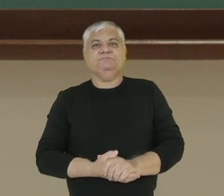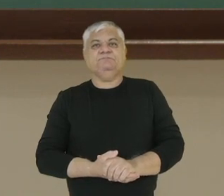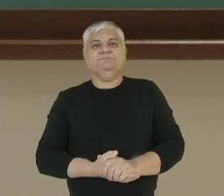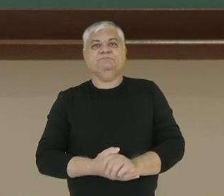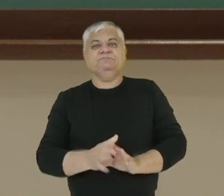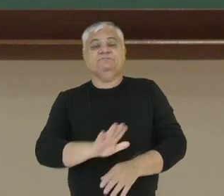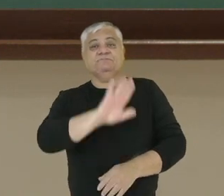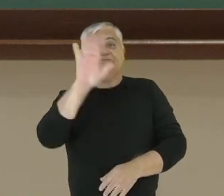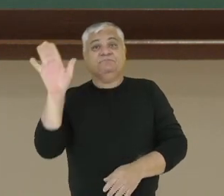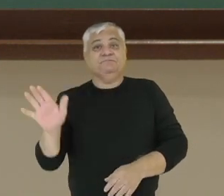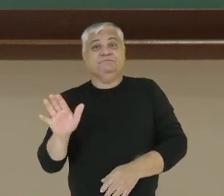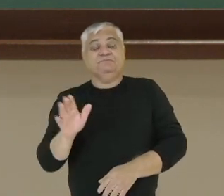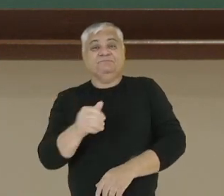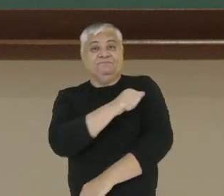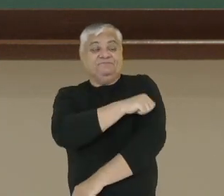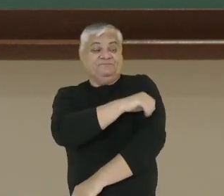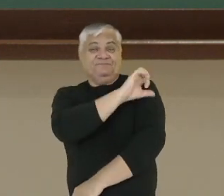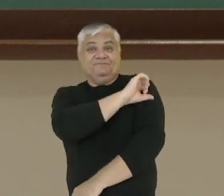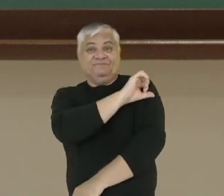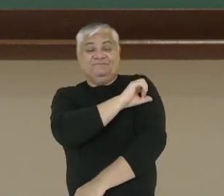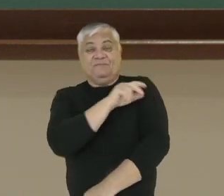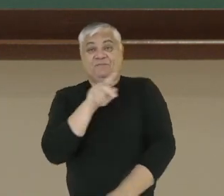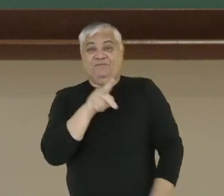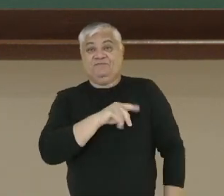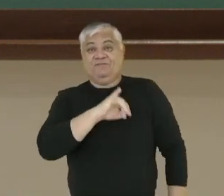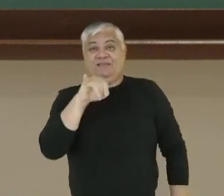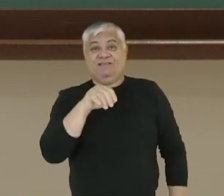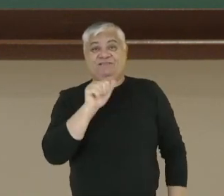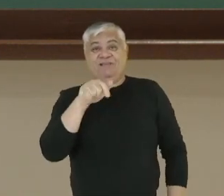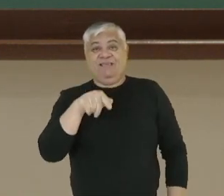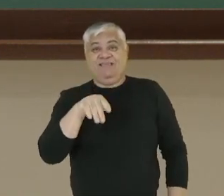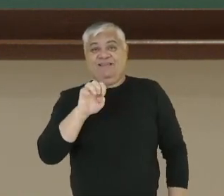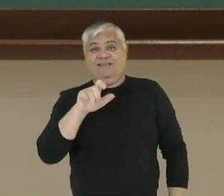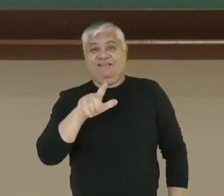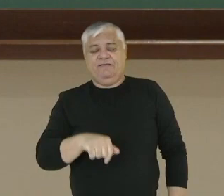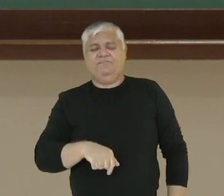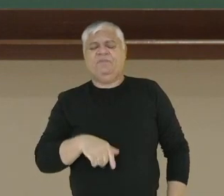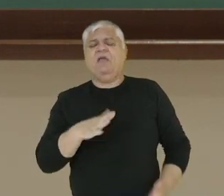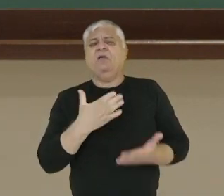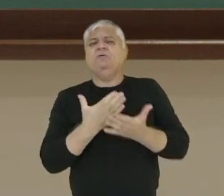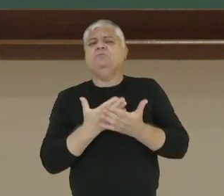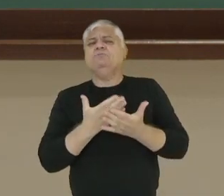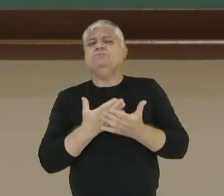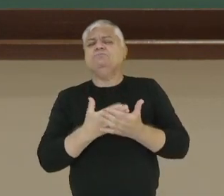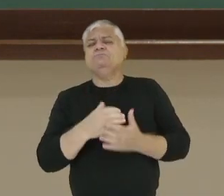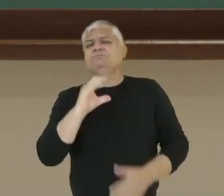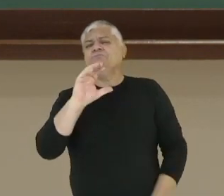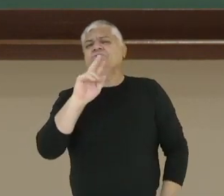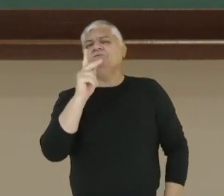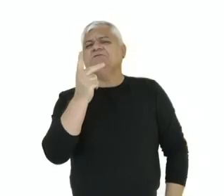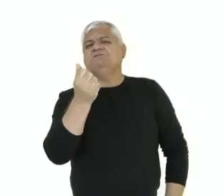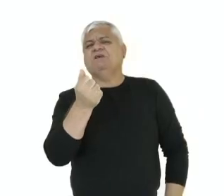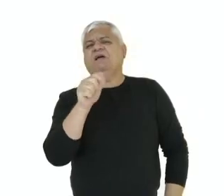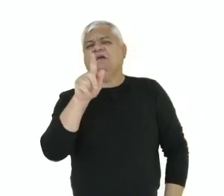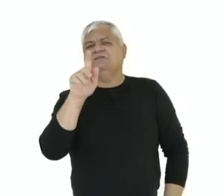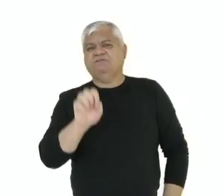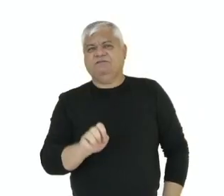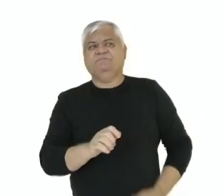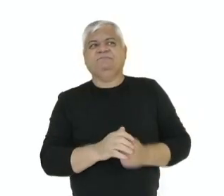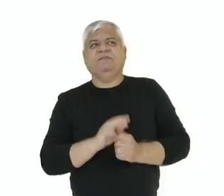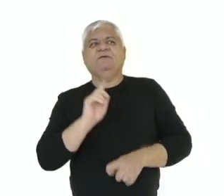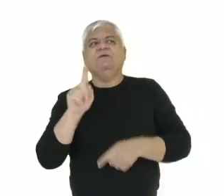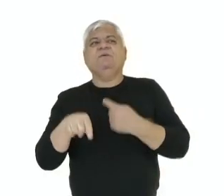Olá, alunos do 9º ano, eu sou a professora Jaqueline. Nessa aula vamos falar sobre o gênero charge. Os objetivos da